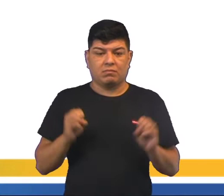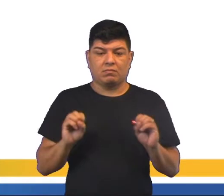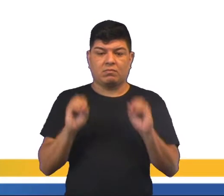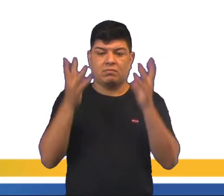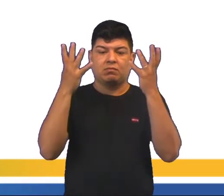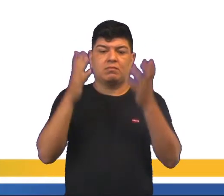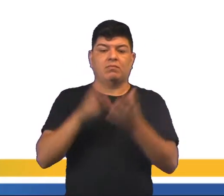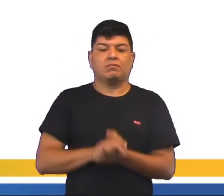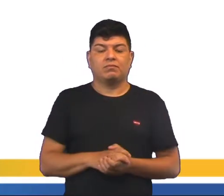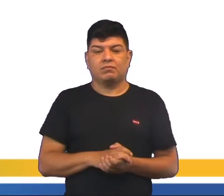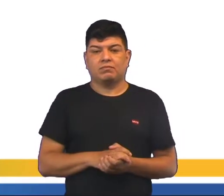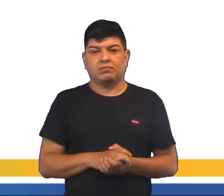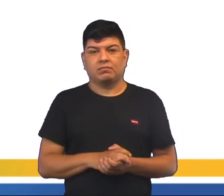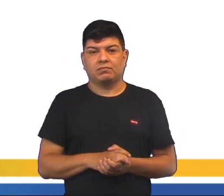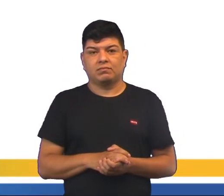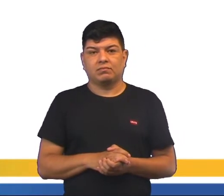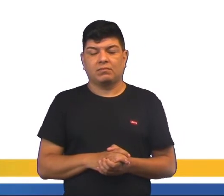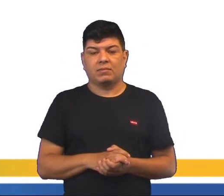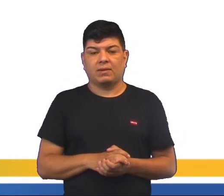de comemoração.